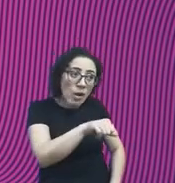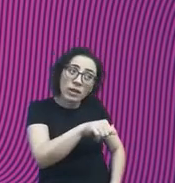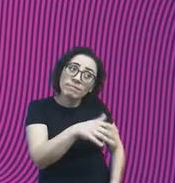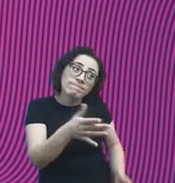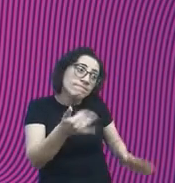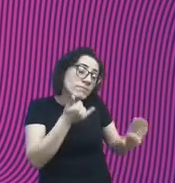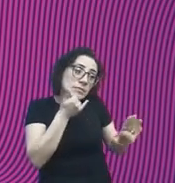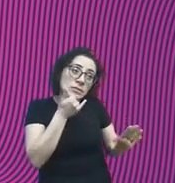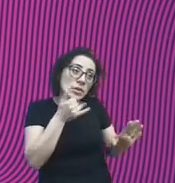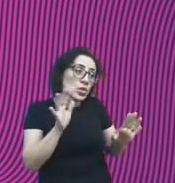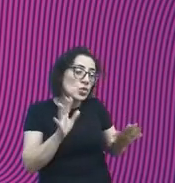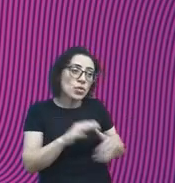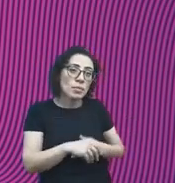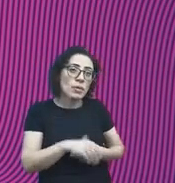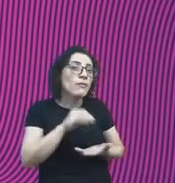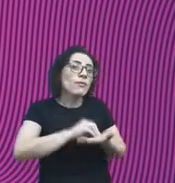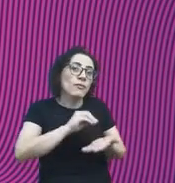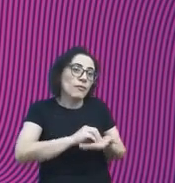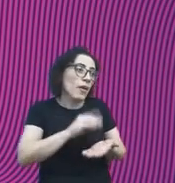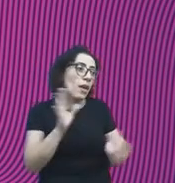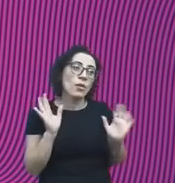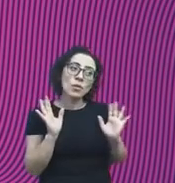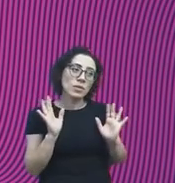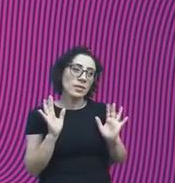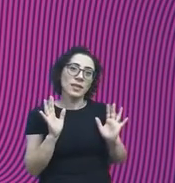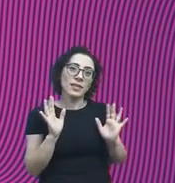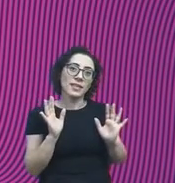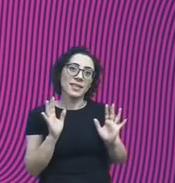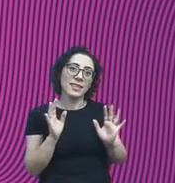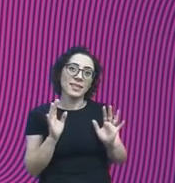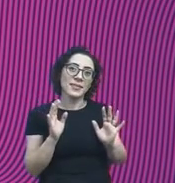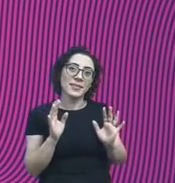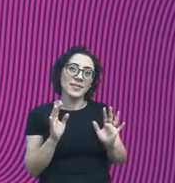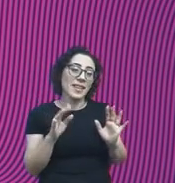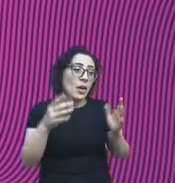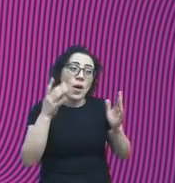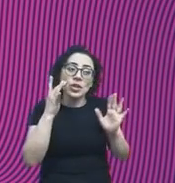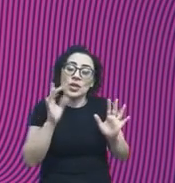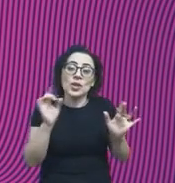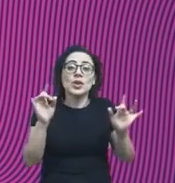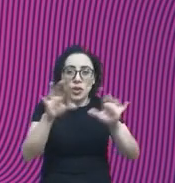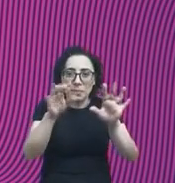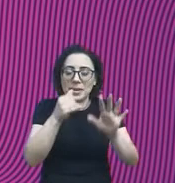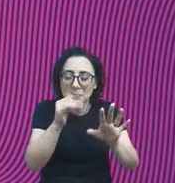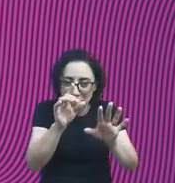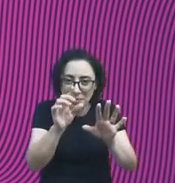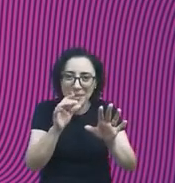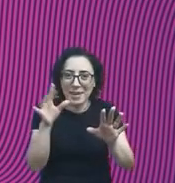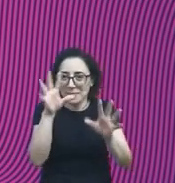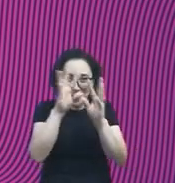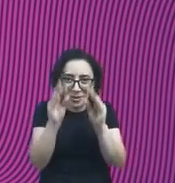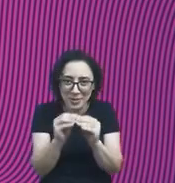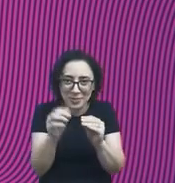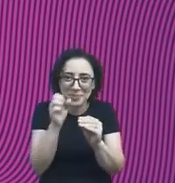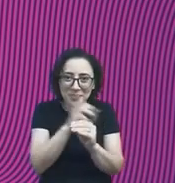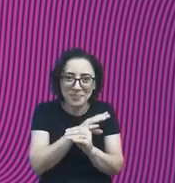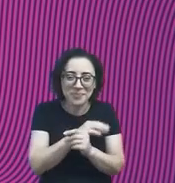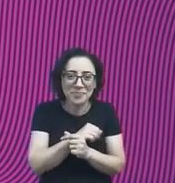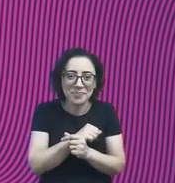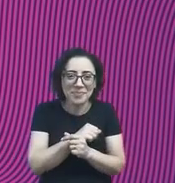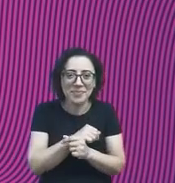Mas eu acho, Renato, que essa só é para fazer conjunta, sabe, Conrado? Desculpe, só para concluir. E aí as pautas estão aqui.